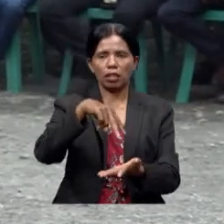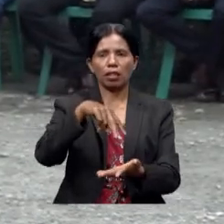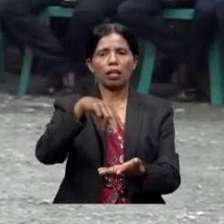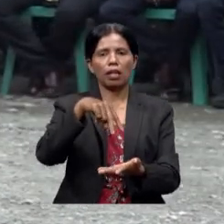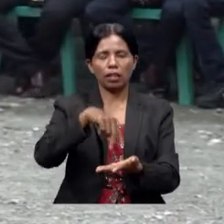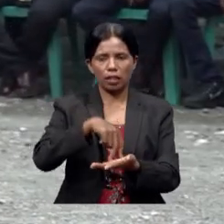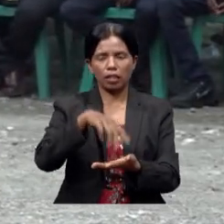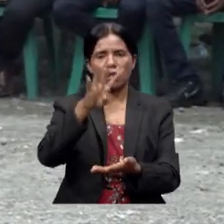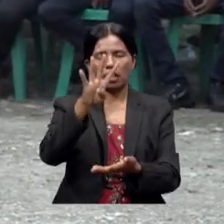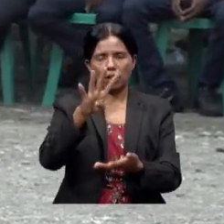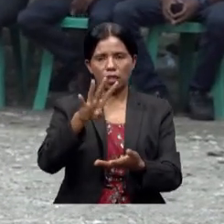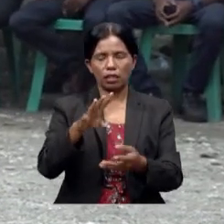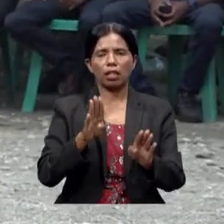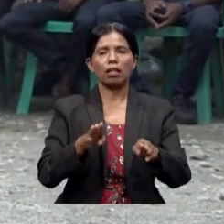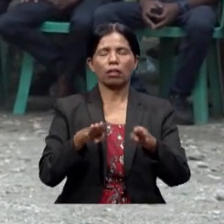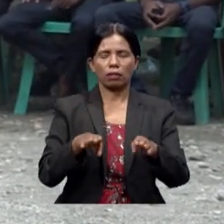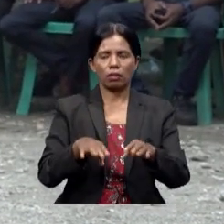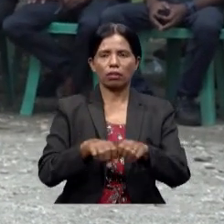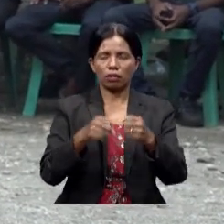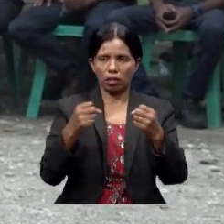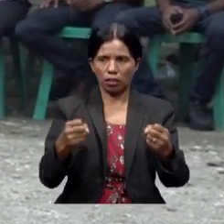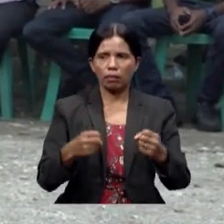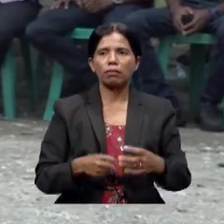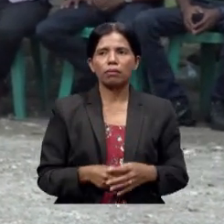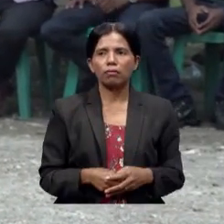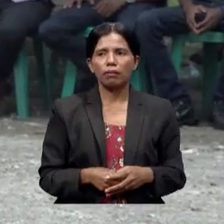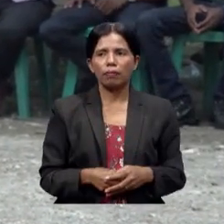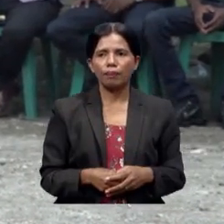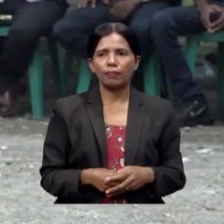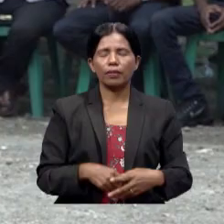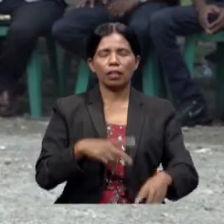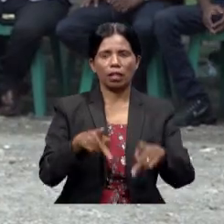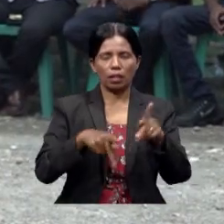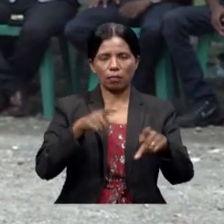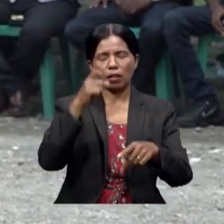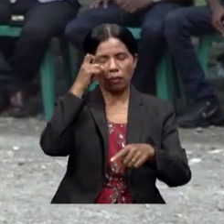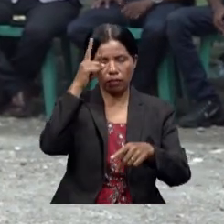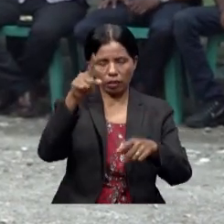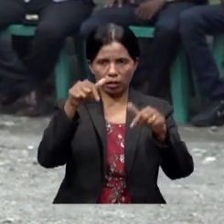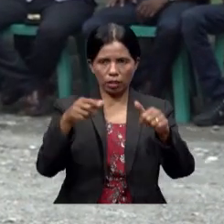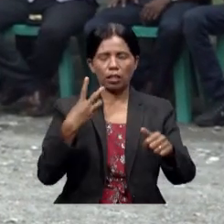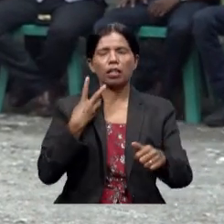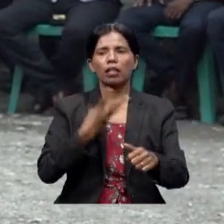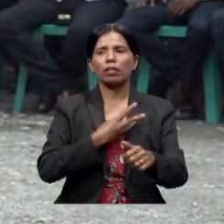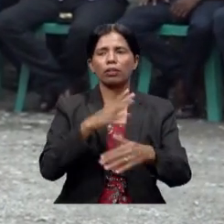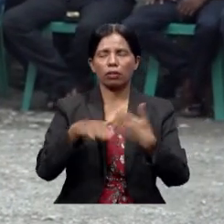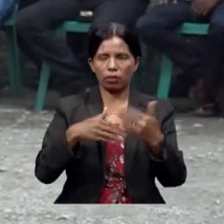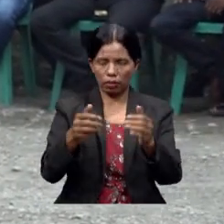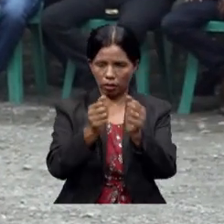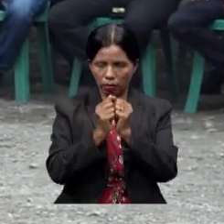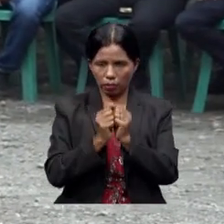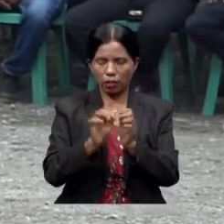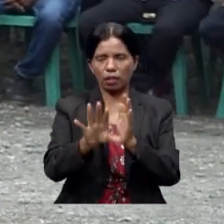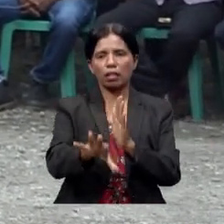a Tudoroc. Sorte, povo compreende de lei e de outro, amoto,